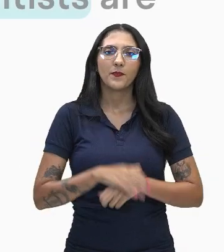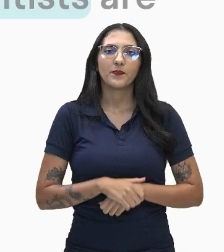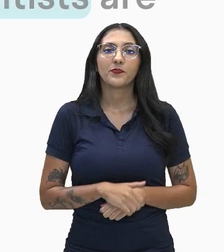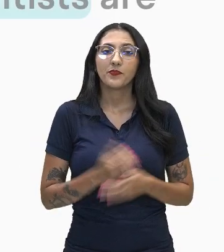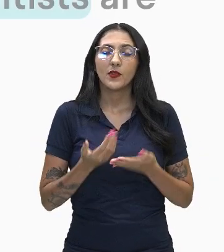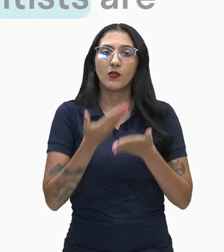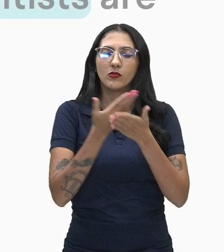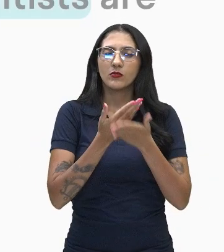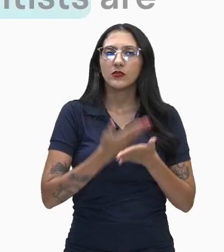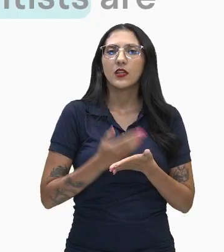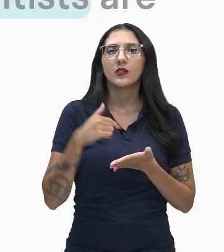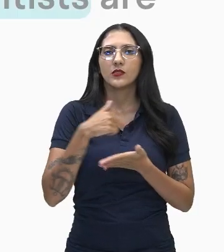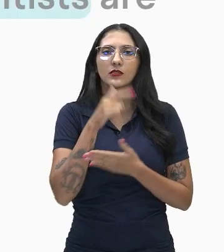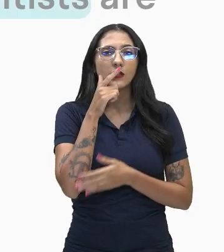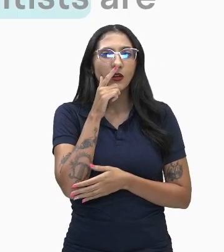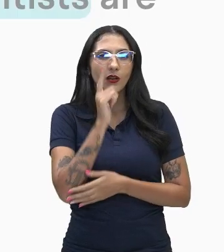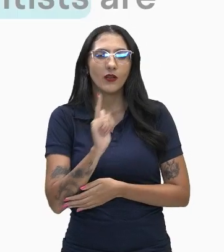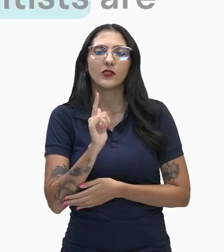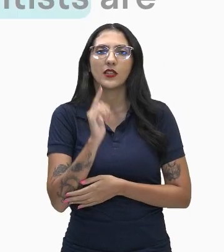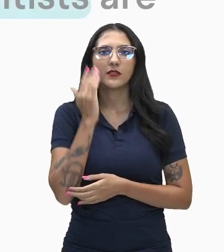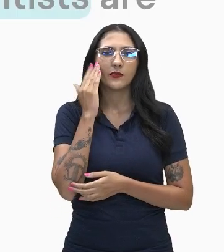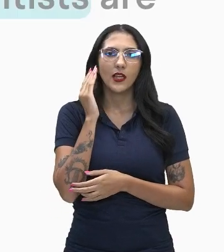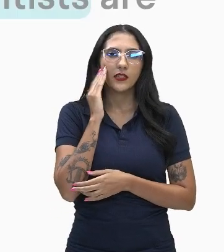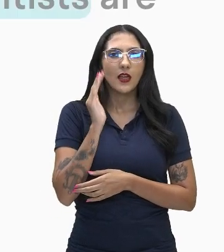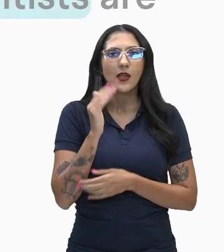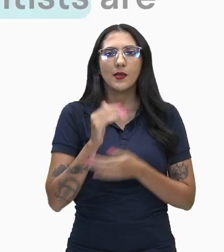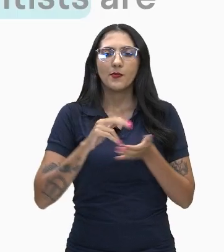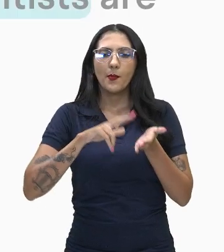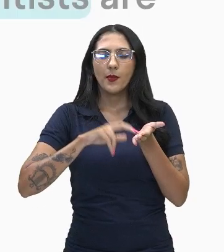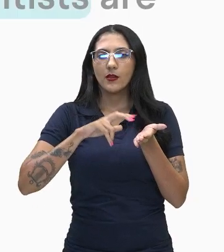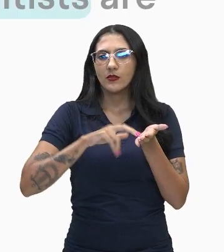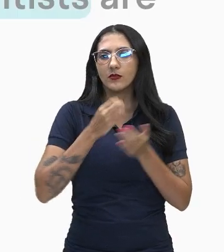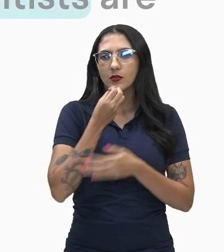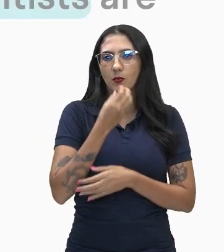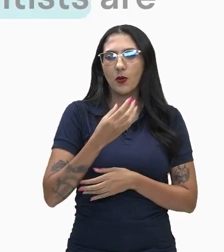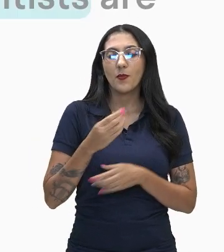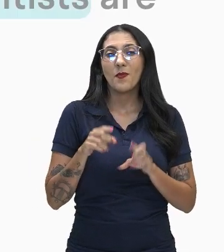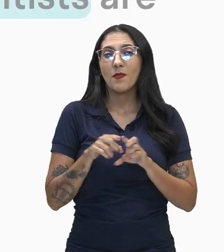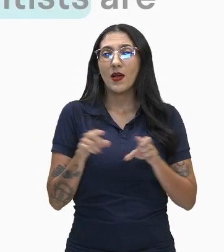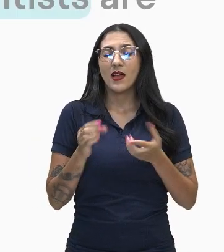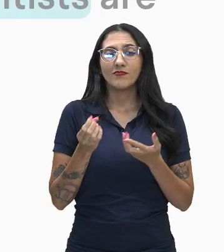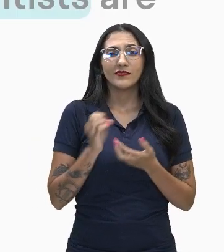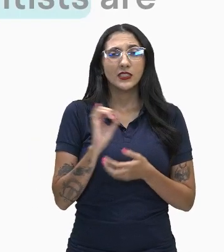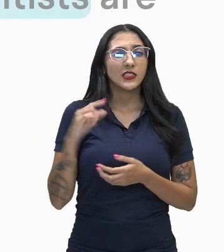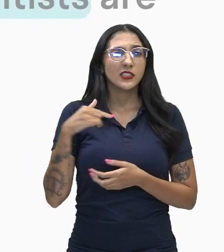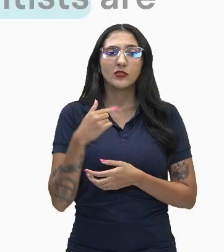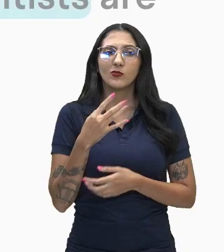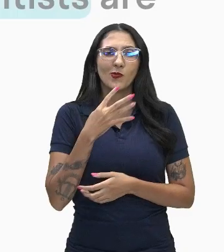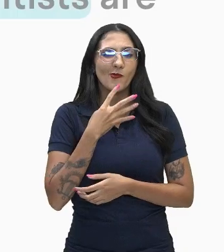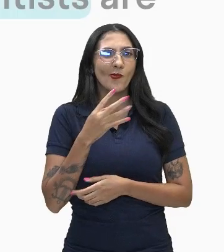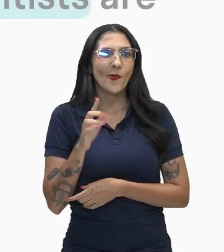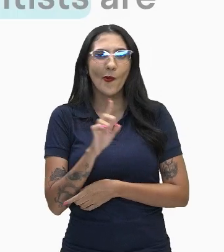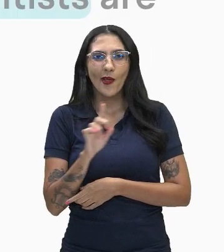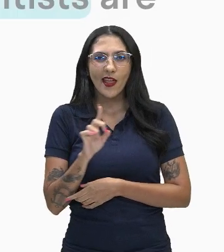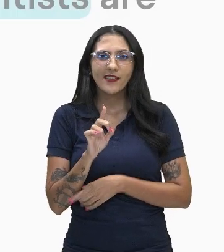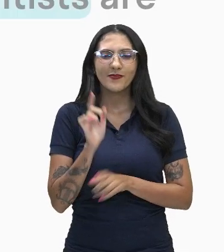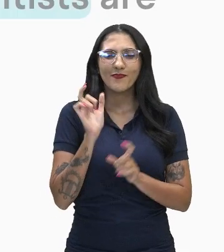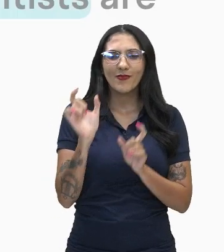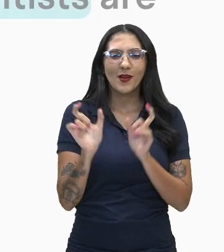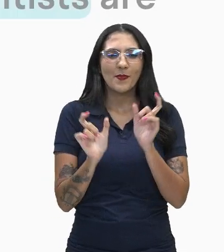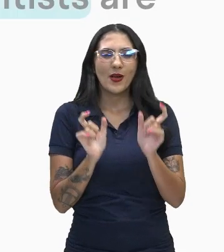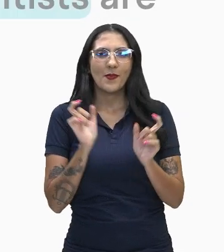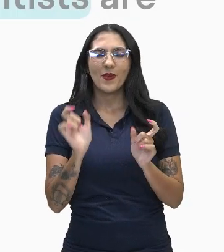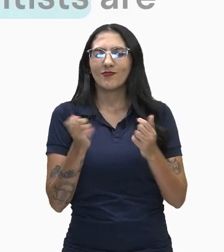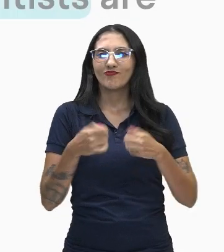estudando bastante, a gente vai conseguir ter um bom vocabulário. Mas, se a gente não conhece uma palavra ou outra, a gente não precisa se